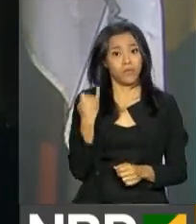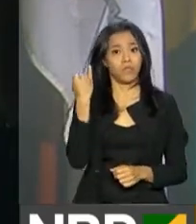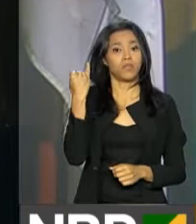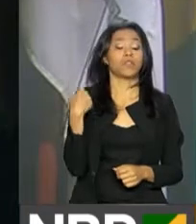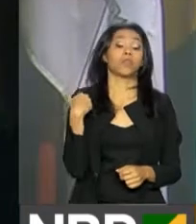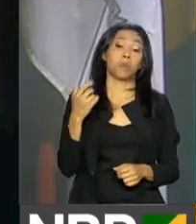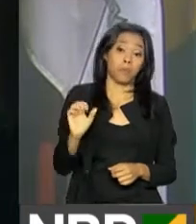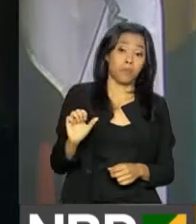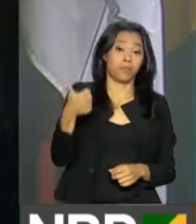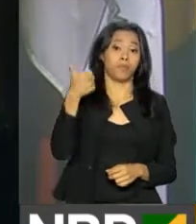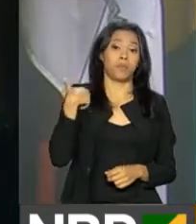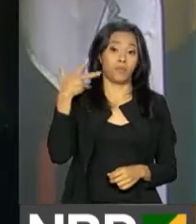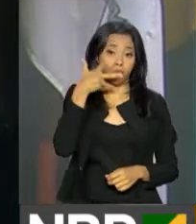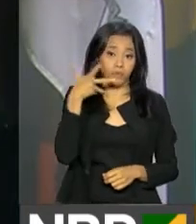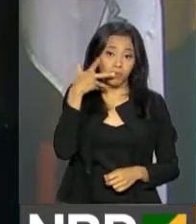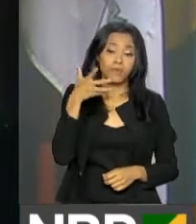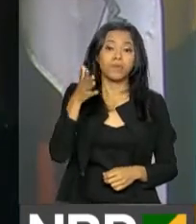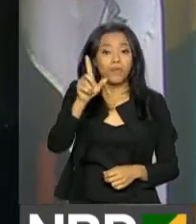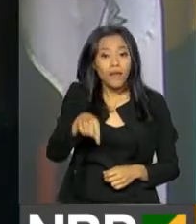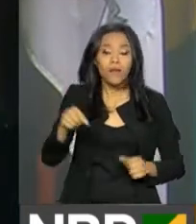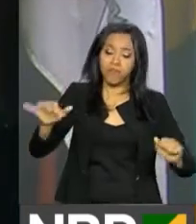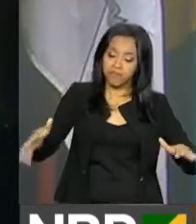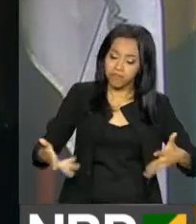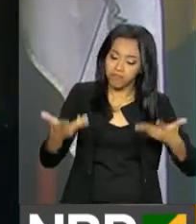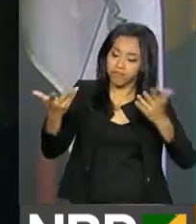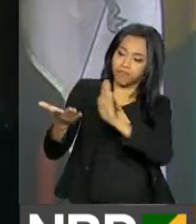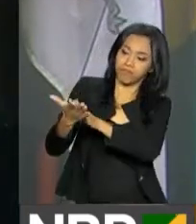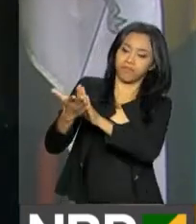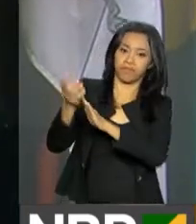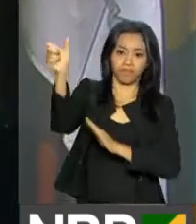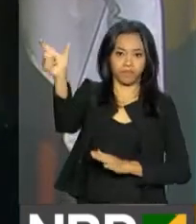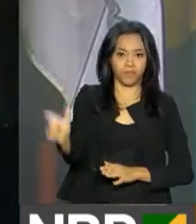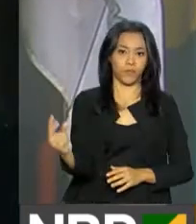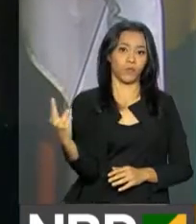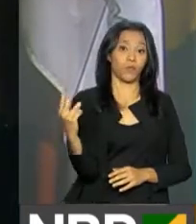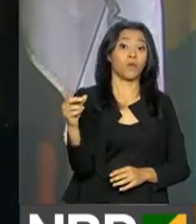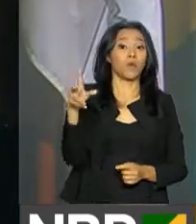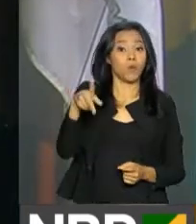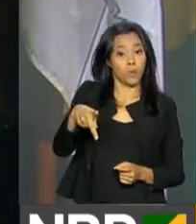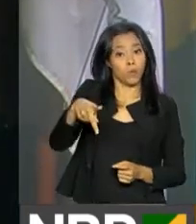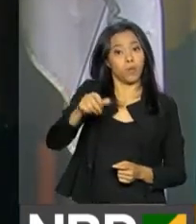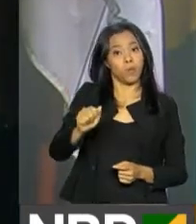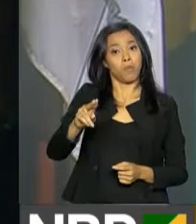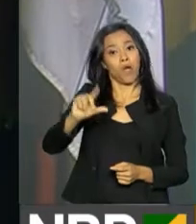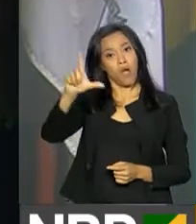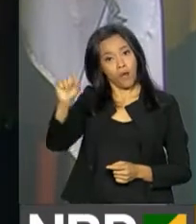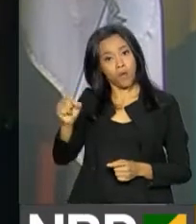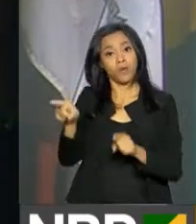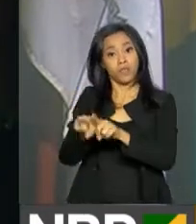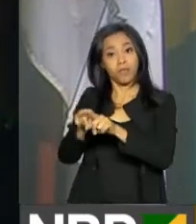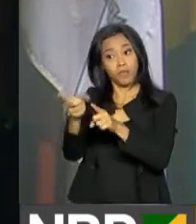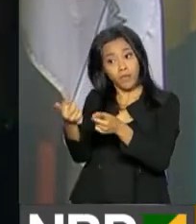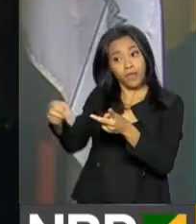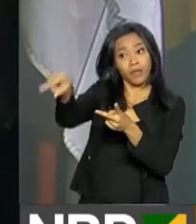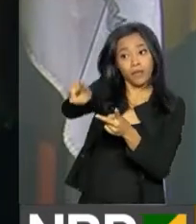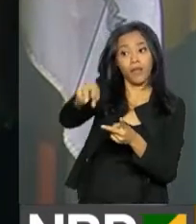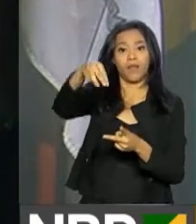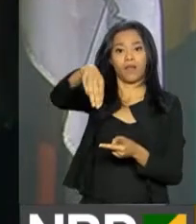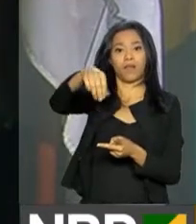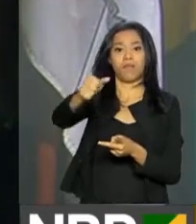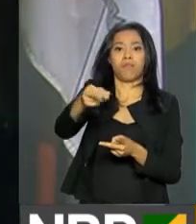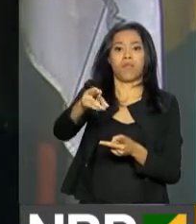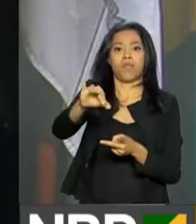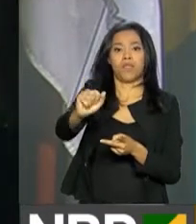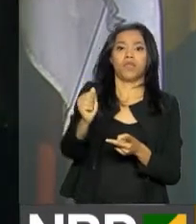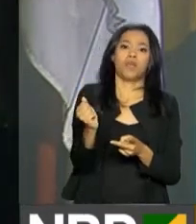minha primeira palavra é de homenagear o paulo rabello de castro estendendo me se me permite a doutora maria silvia a o